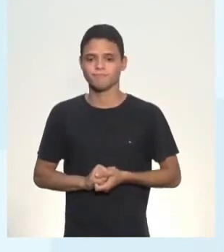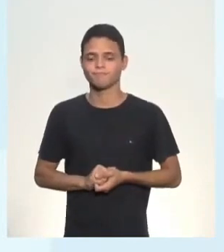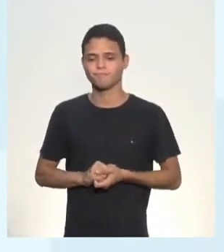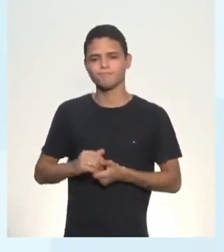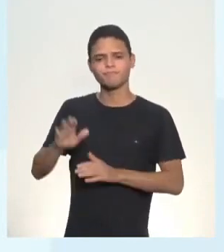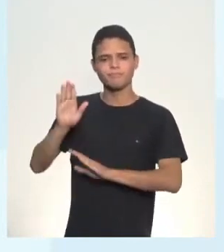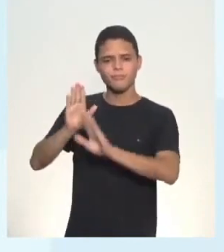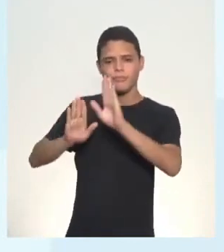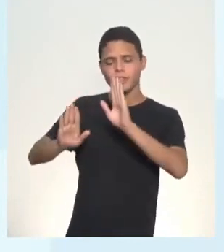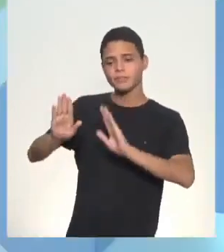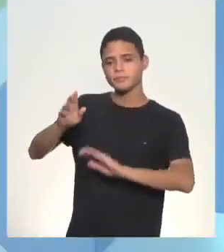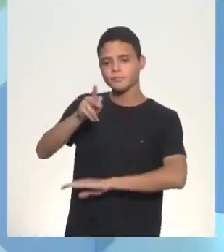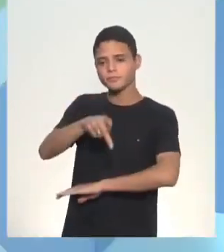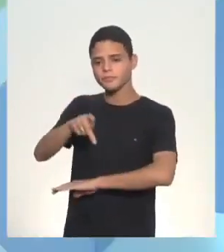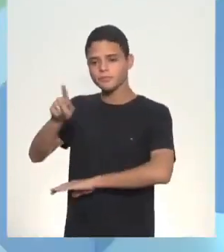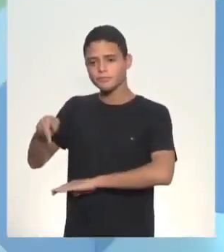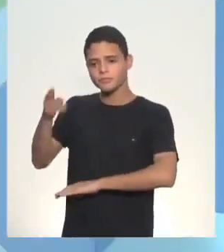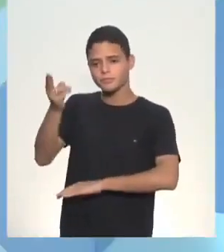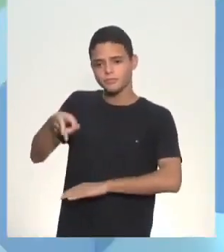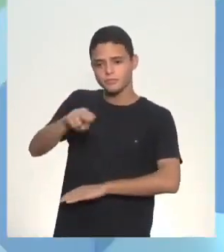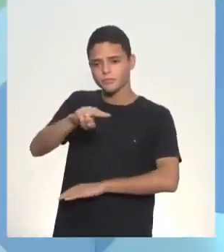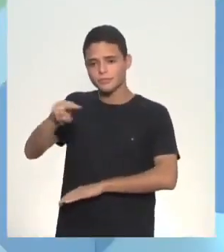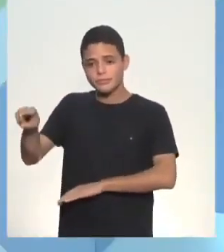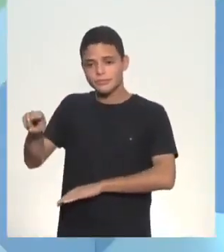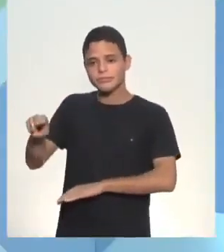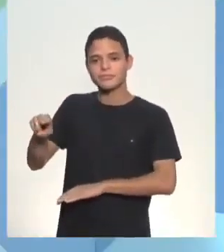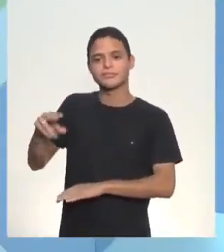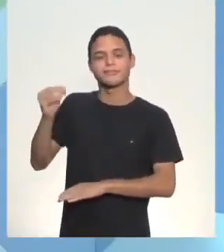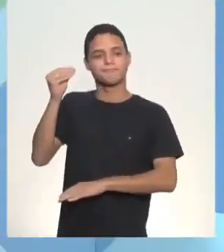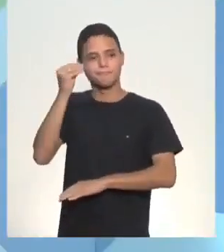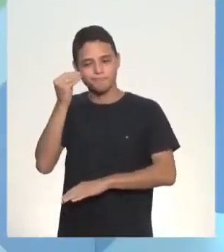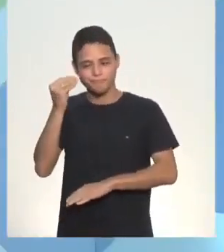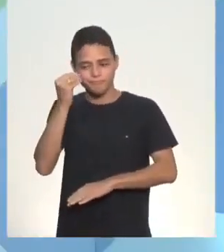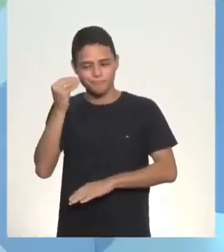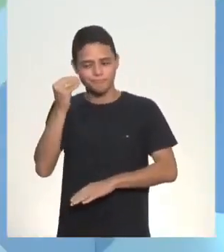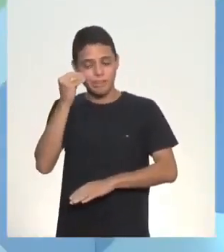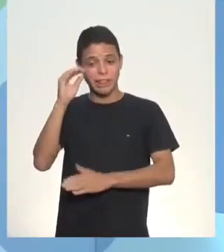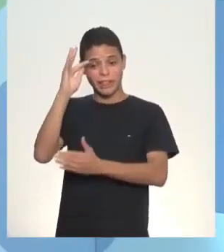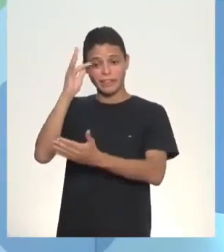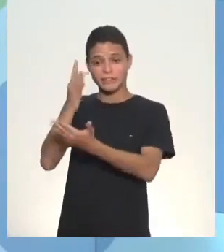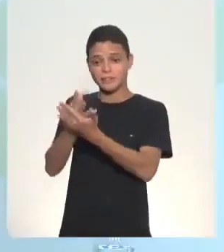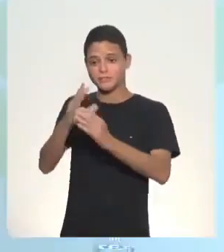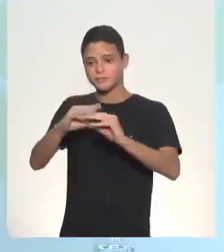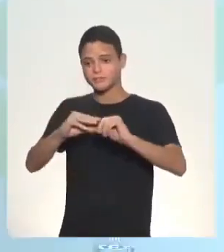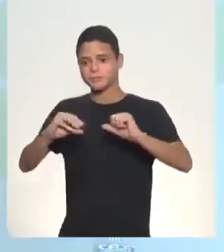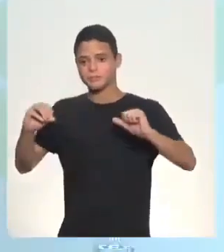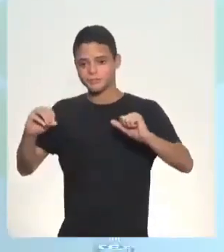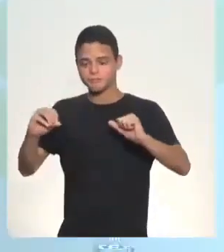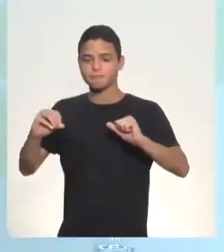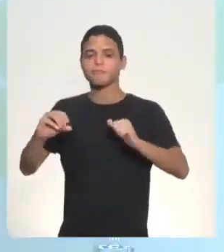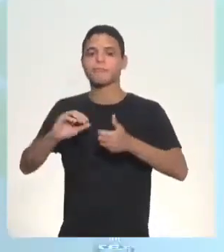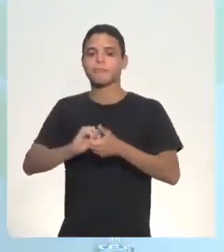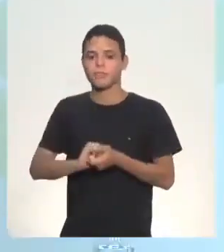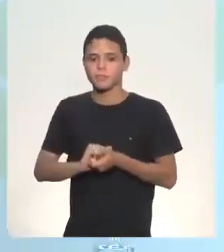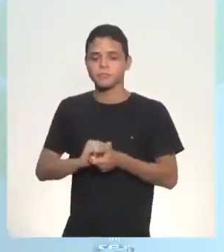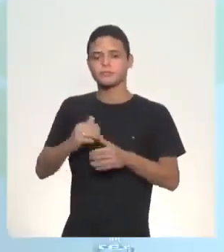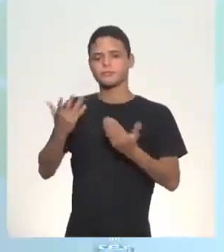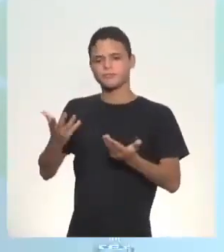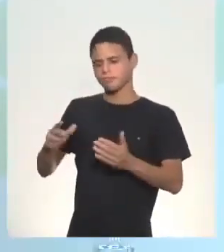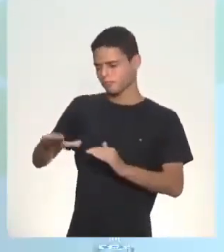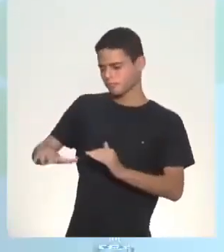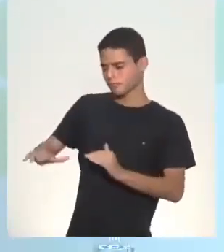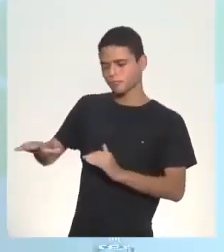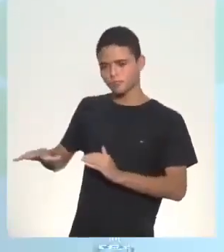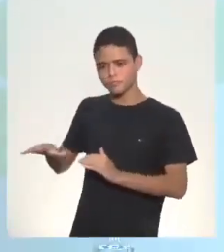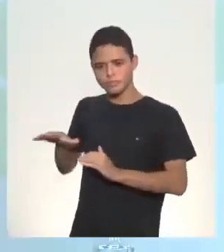O comentário. professor comentou assim que o padre tentando não perder a fé. Né? Eu achei bem sensacional, legal porque isso aí. você trazer a criança ali, ai, criança tentada, tal, é